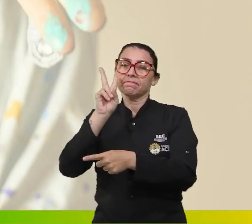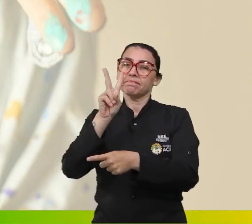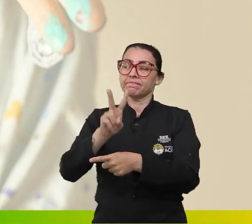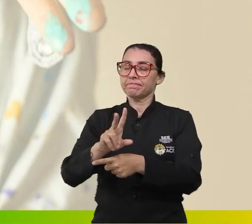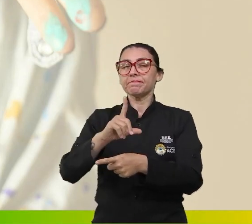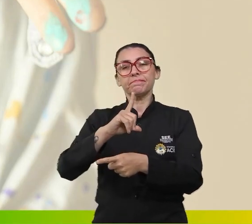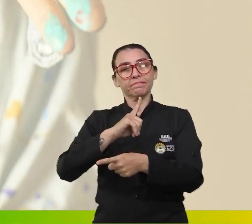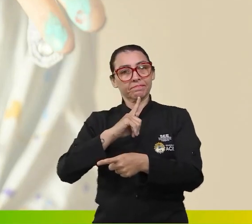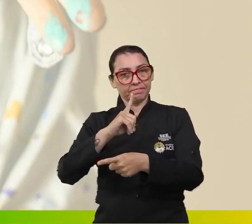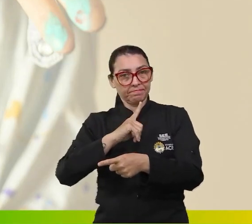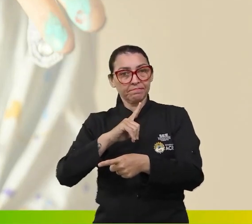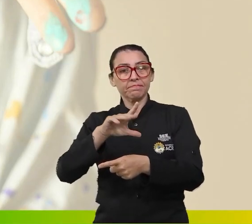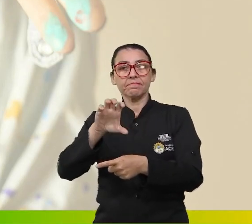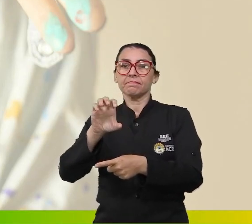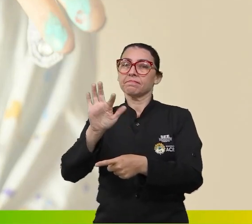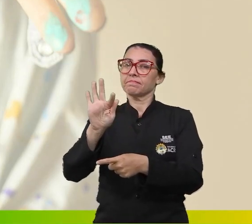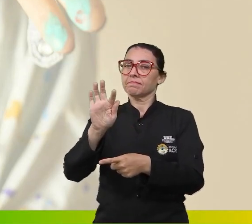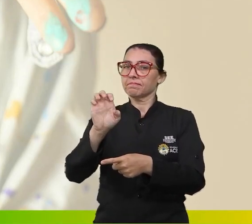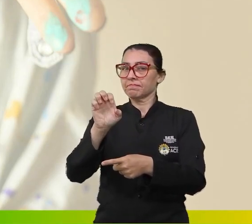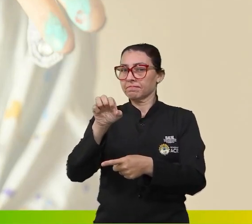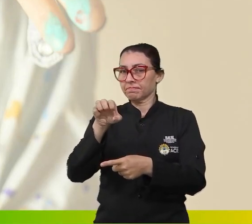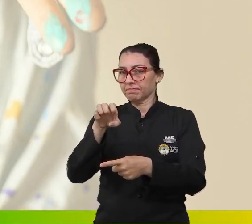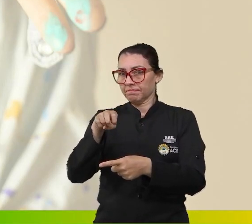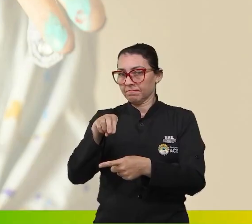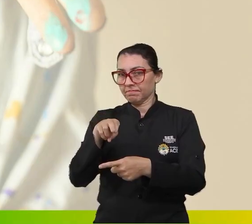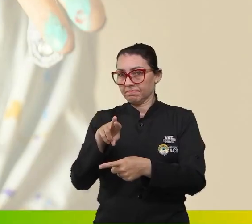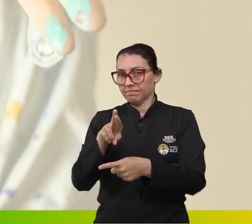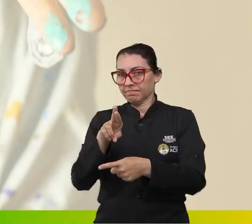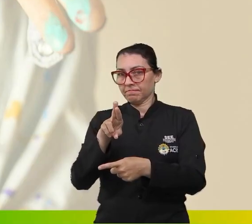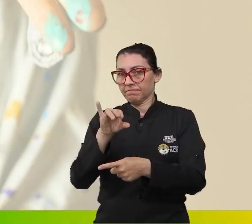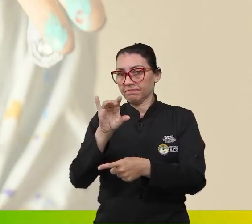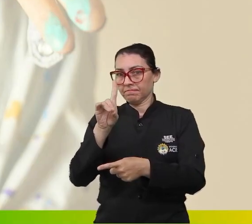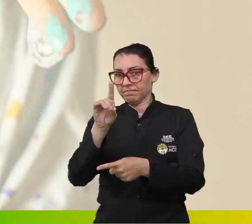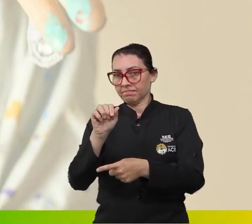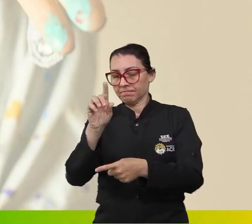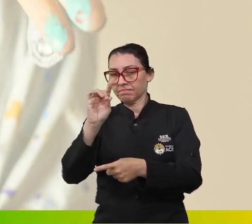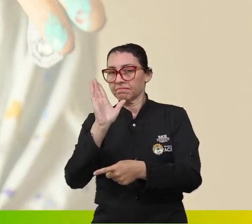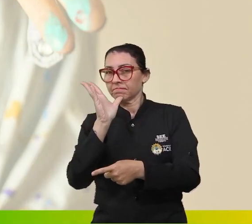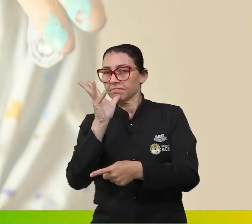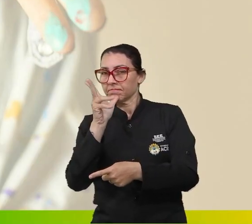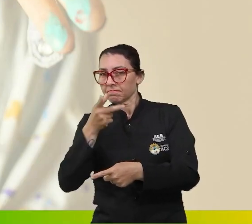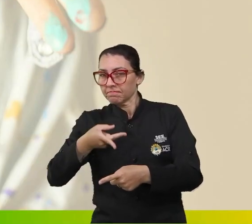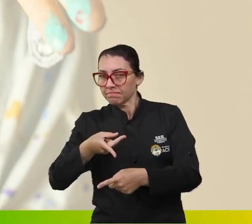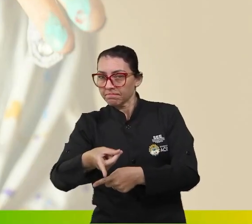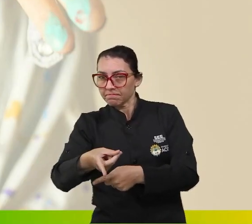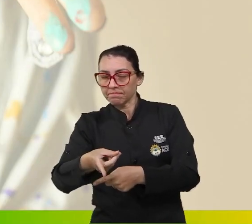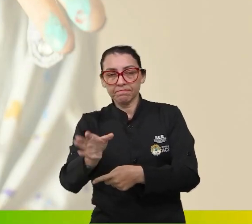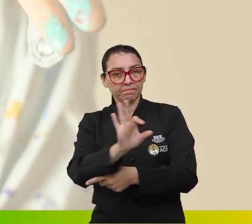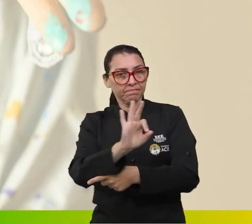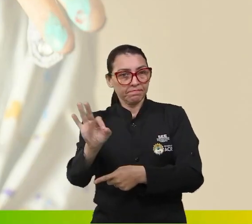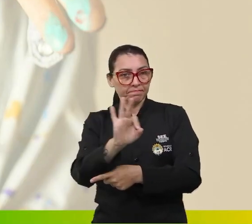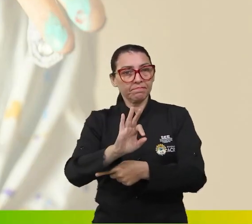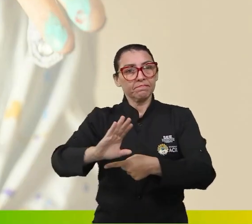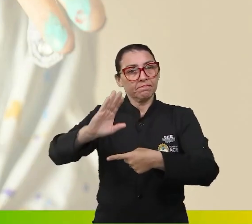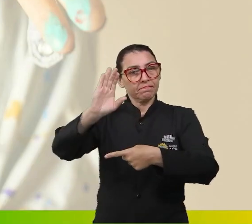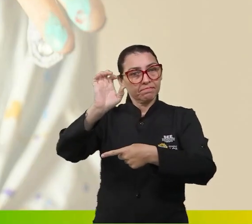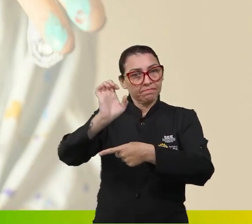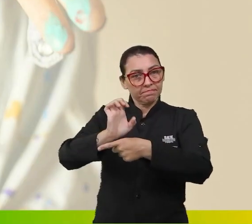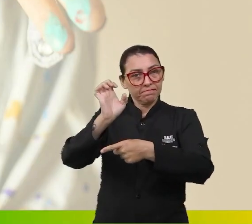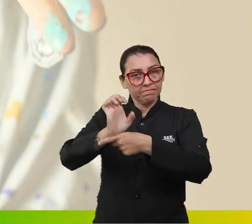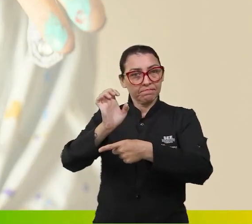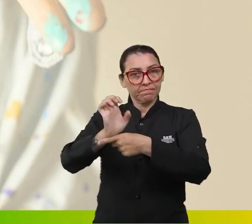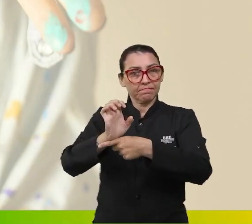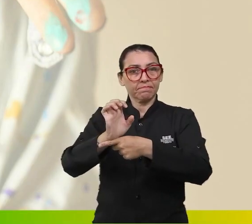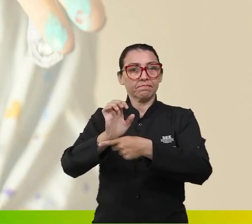tem a questão da efemeridade, então não se trata de obras que duram para se colocar em museus. Letra